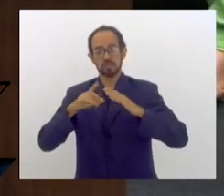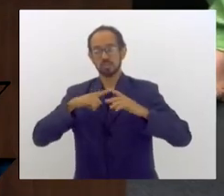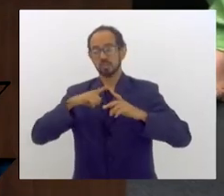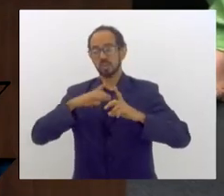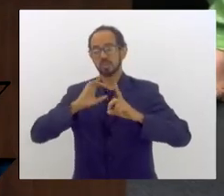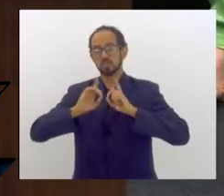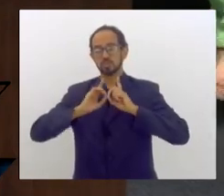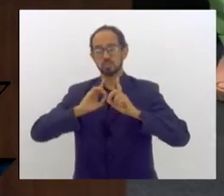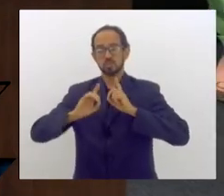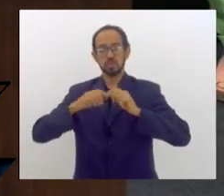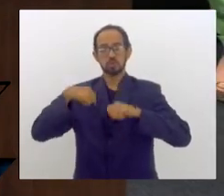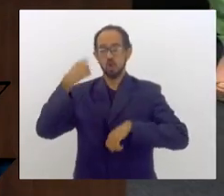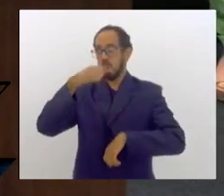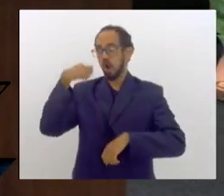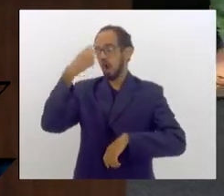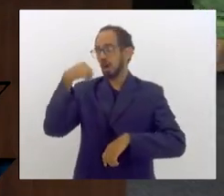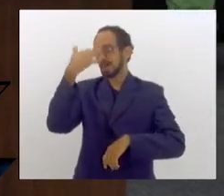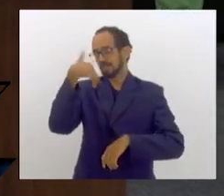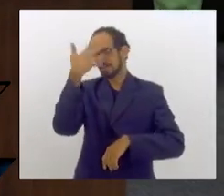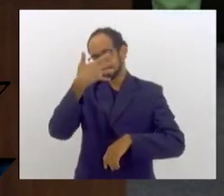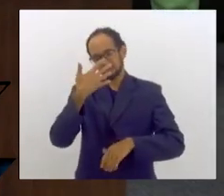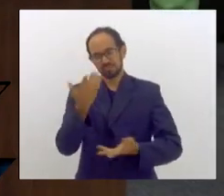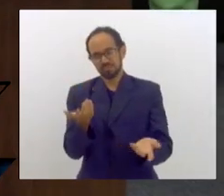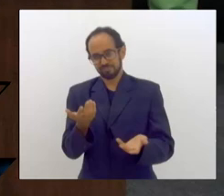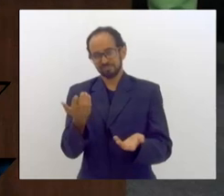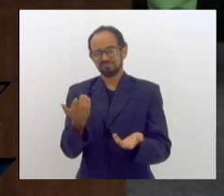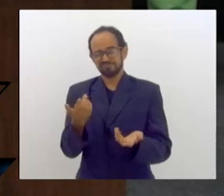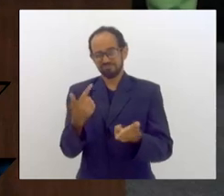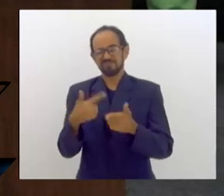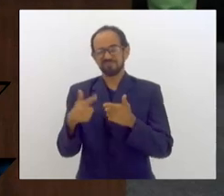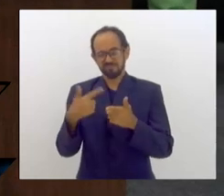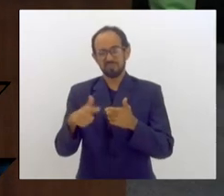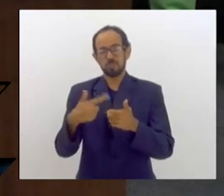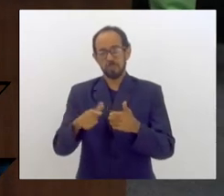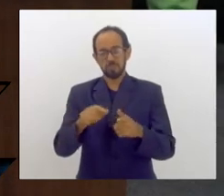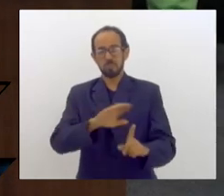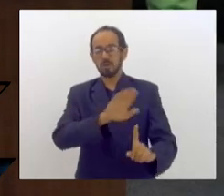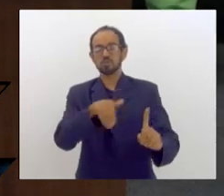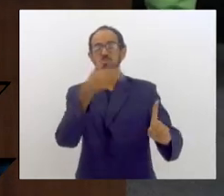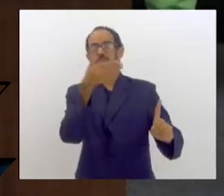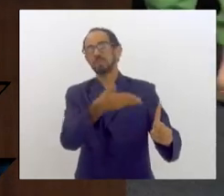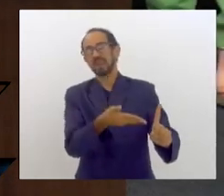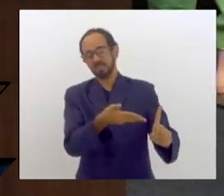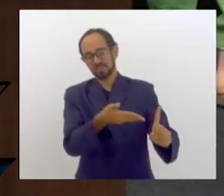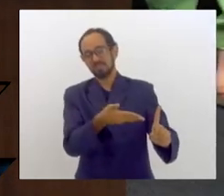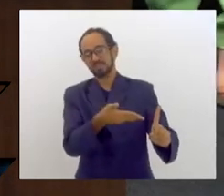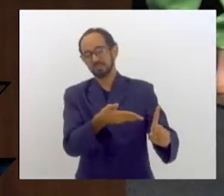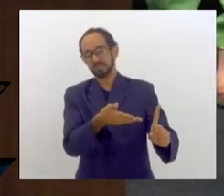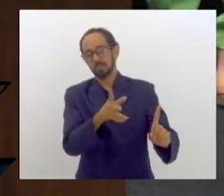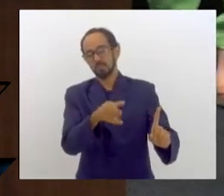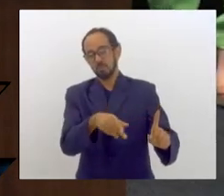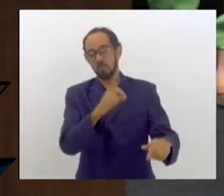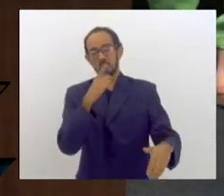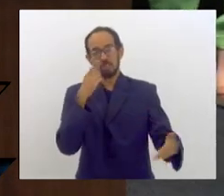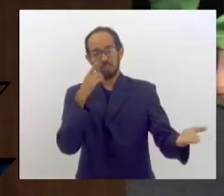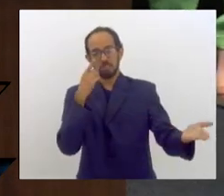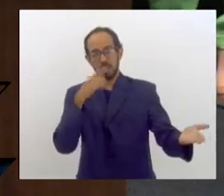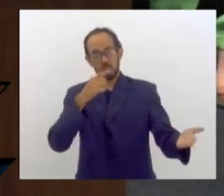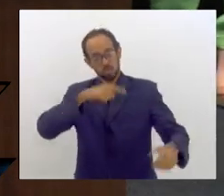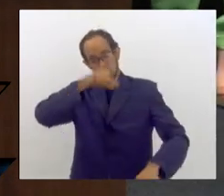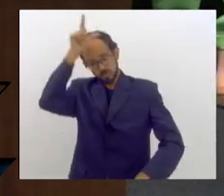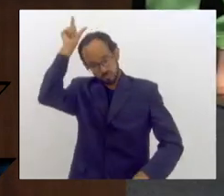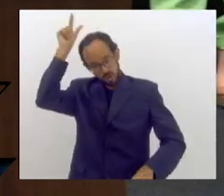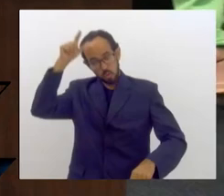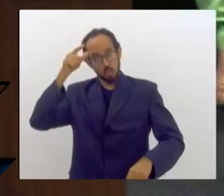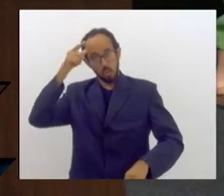um, horas e horas, né, empatando a homenagem que o outro quer fazer. E como bem disse o deputado Luiz Paulo e o